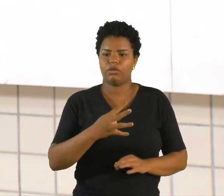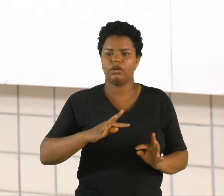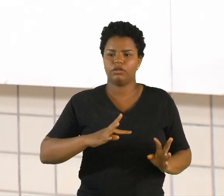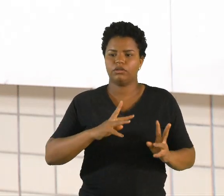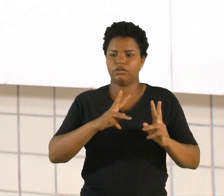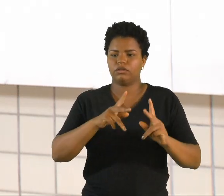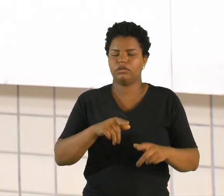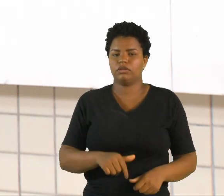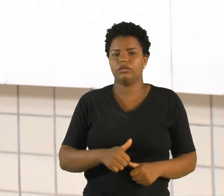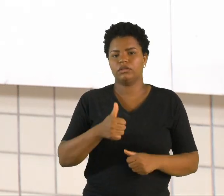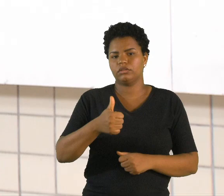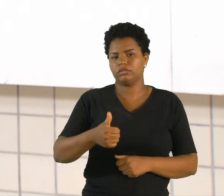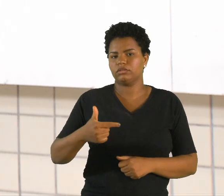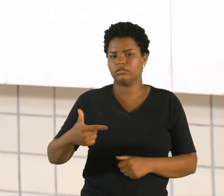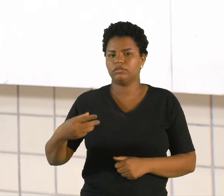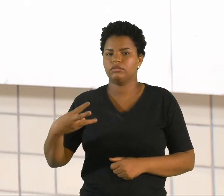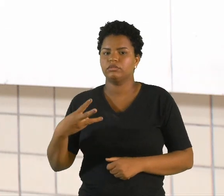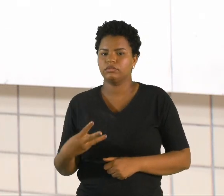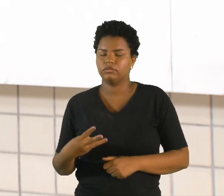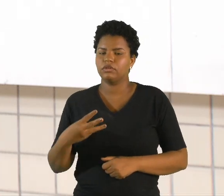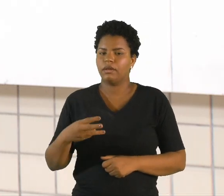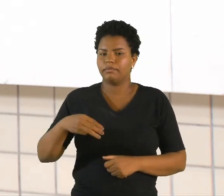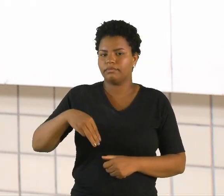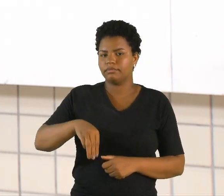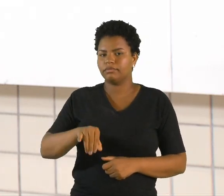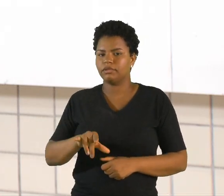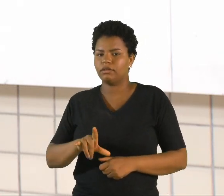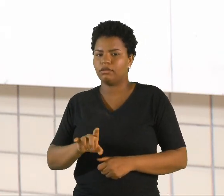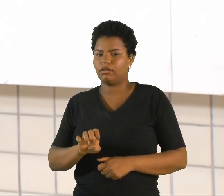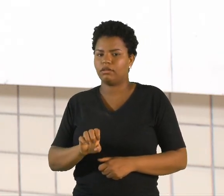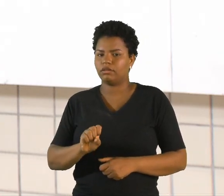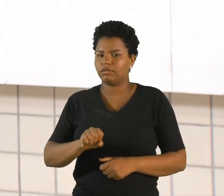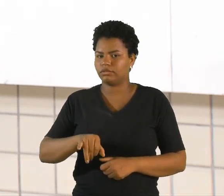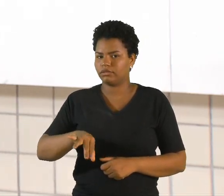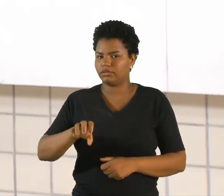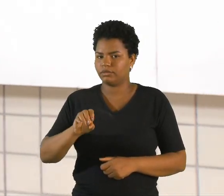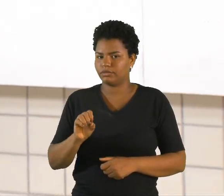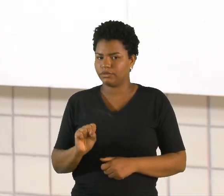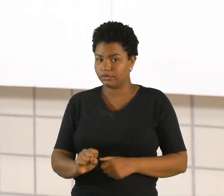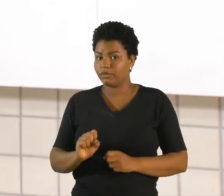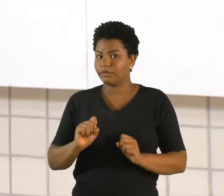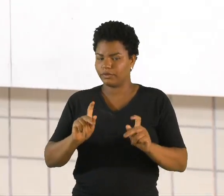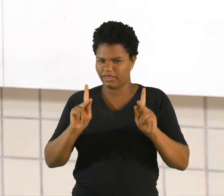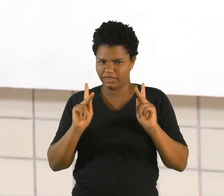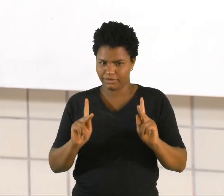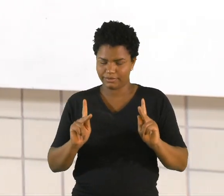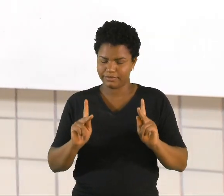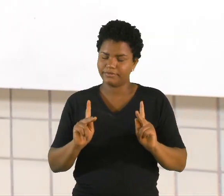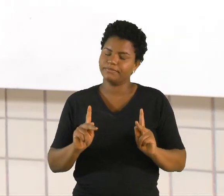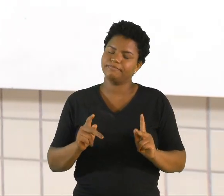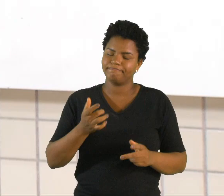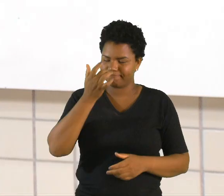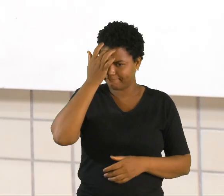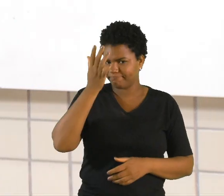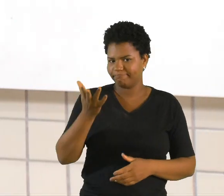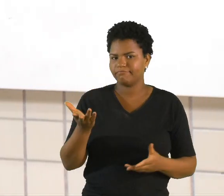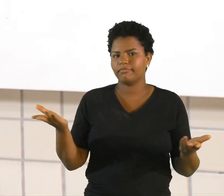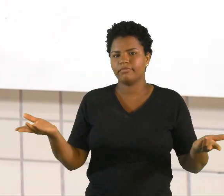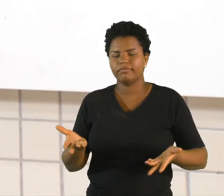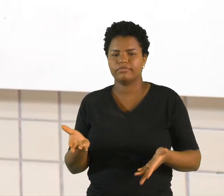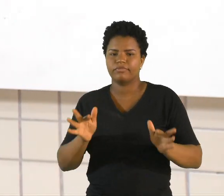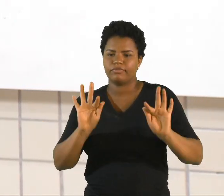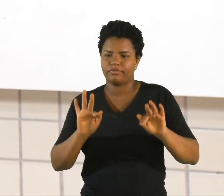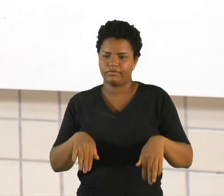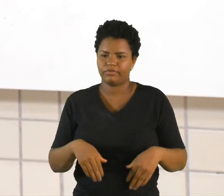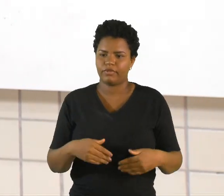e 123 milésimos. Ok, pessoal? Fácil, né? Nós vamos ficando por aqui.